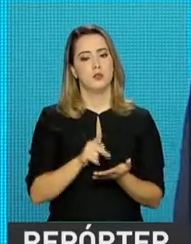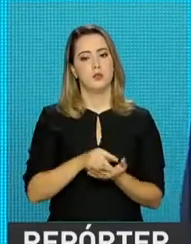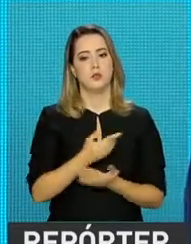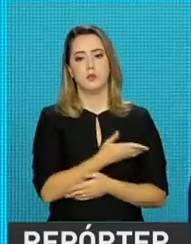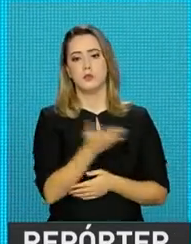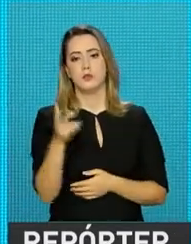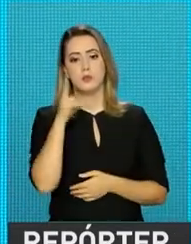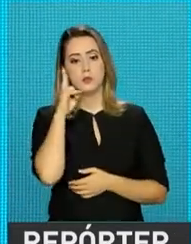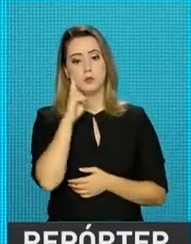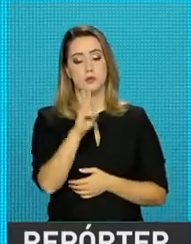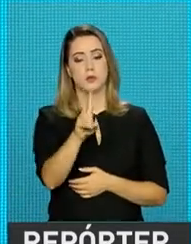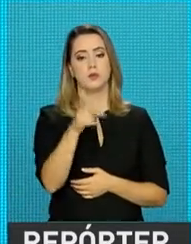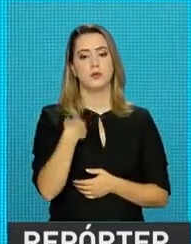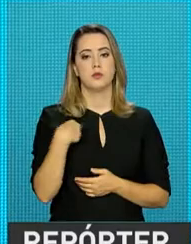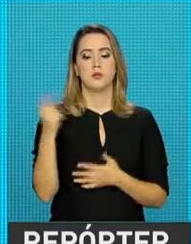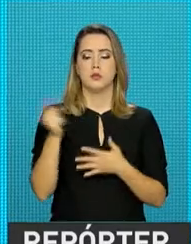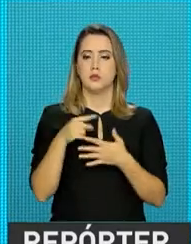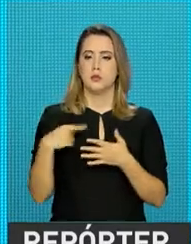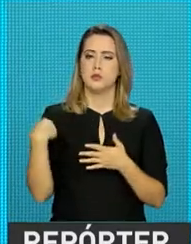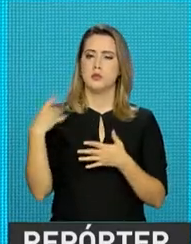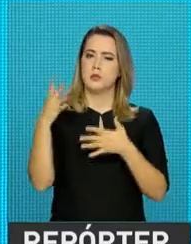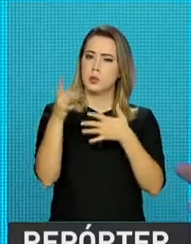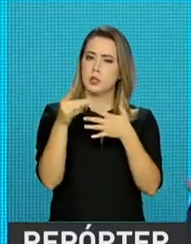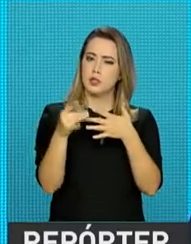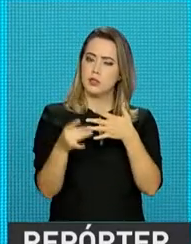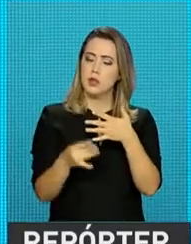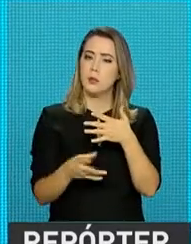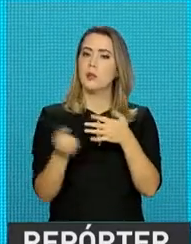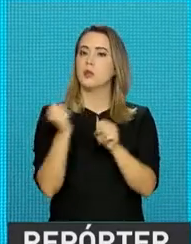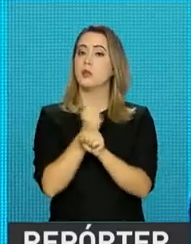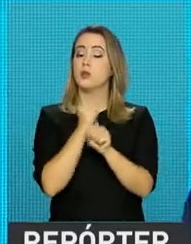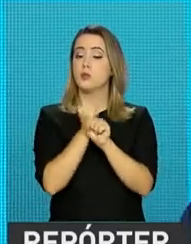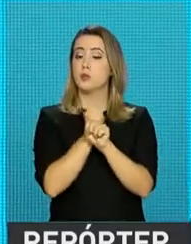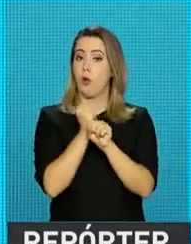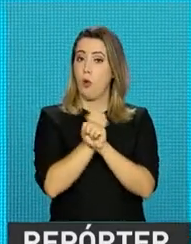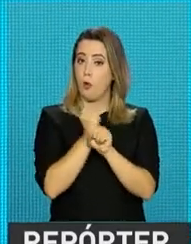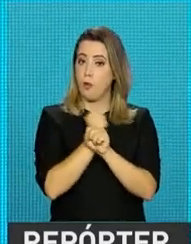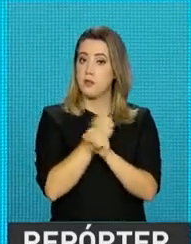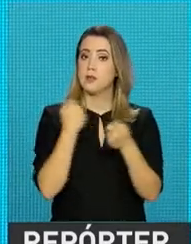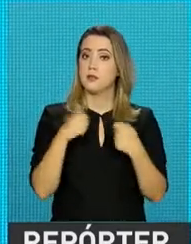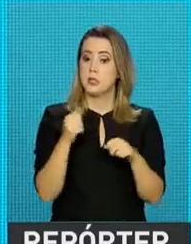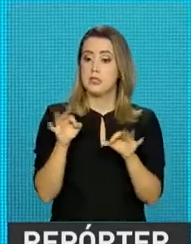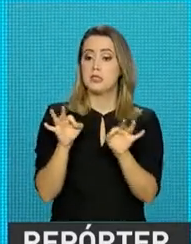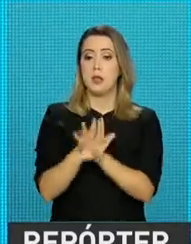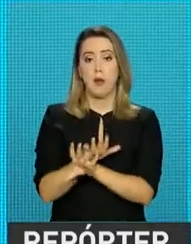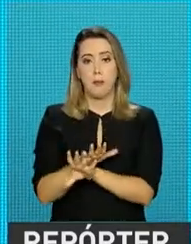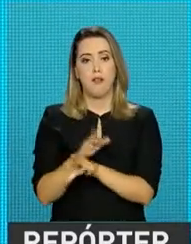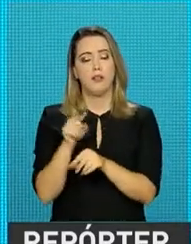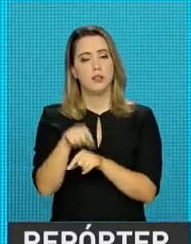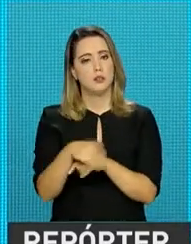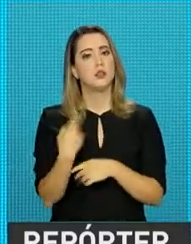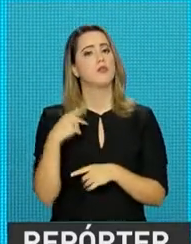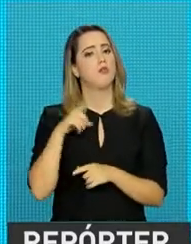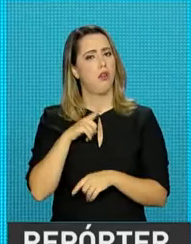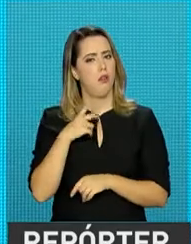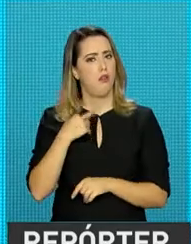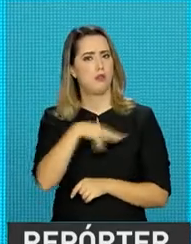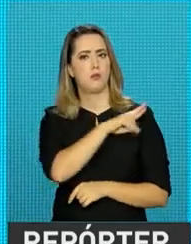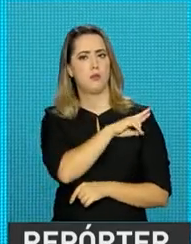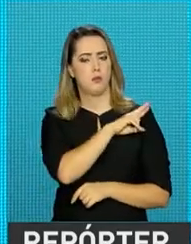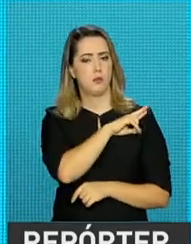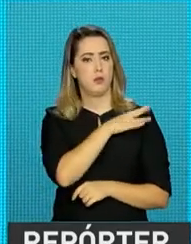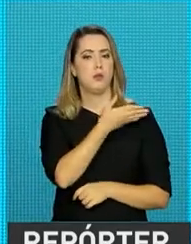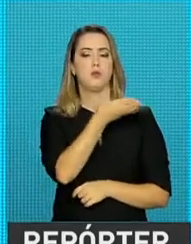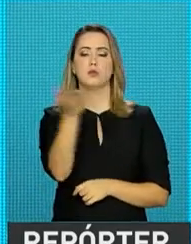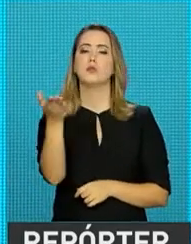senhores viram a descrição das obras inacabadas que vão adiante e com muita responsabilidade.